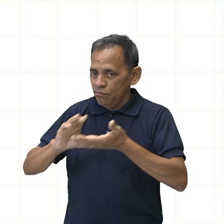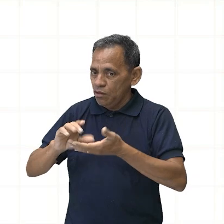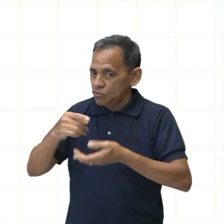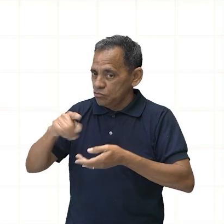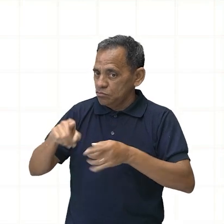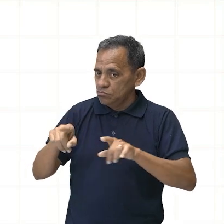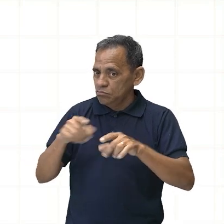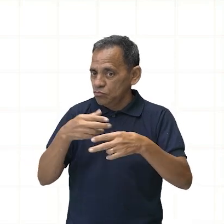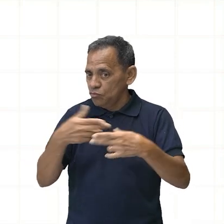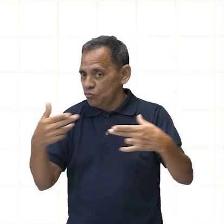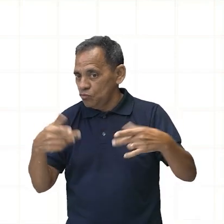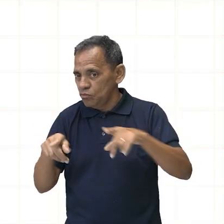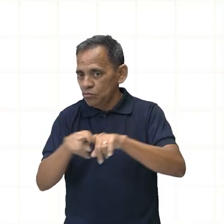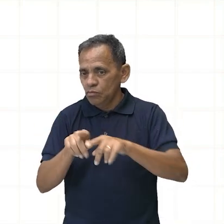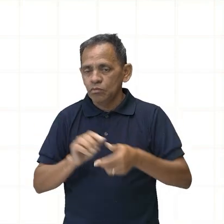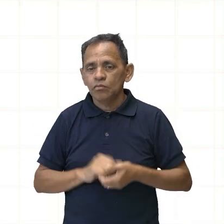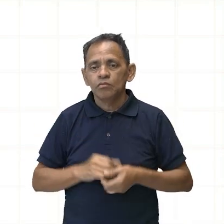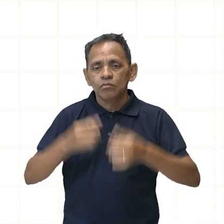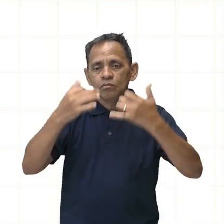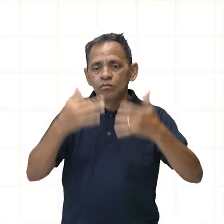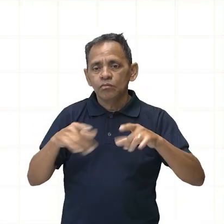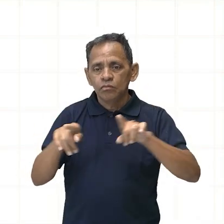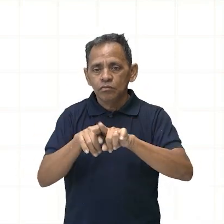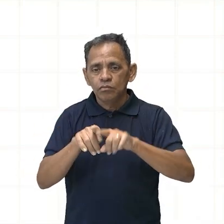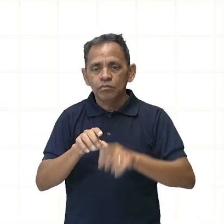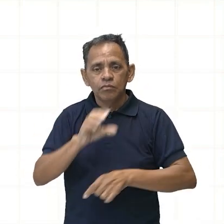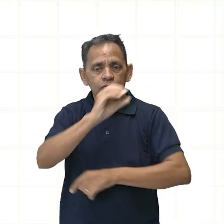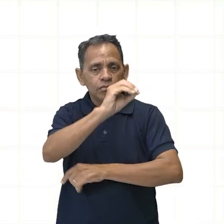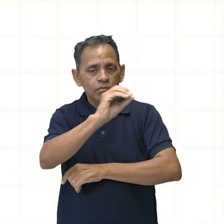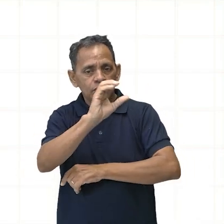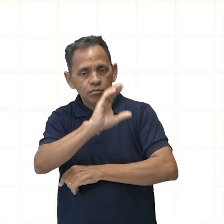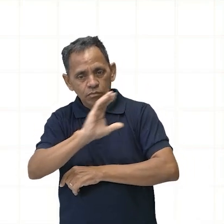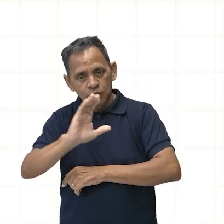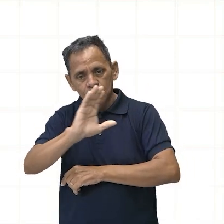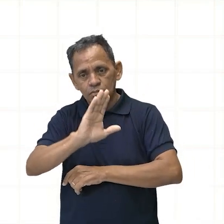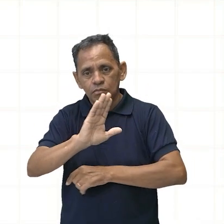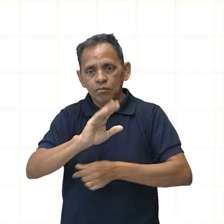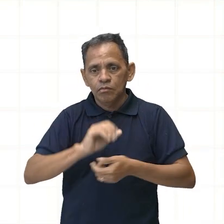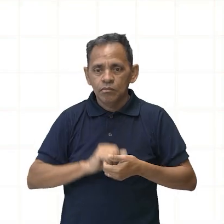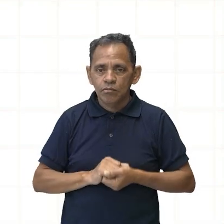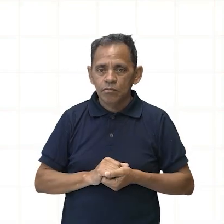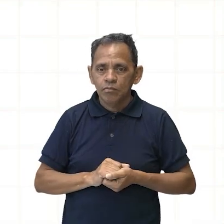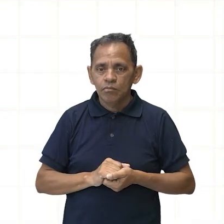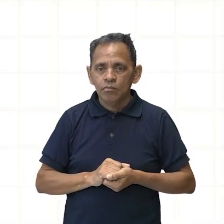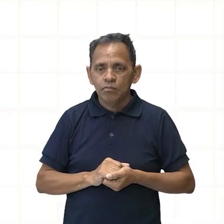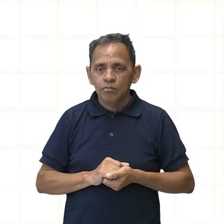que nós falamos sobre a Oceania, né? E a gente viu que na Oceania